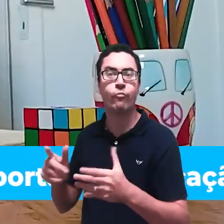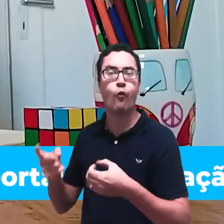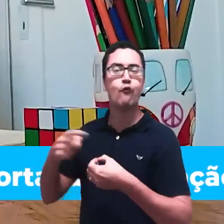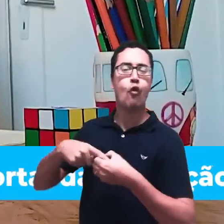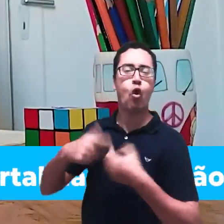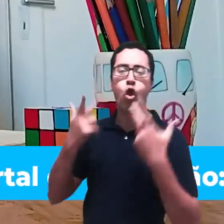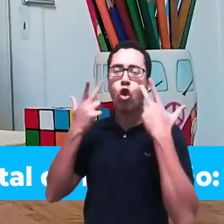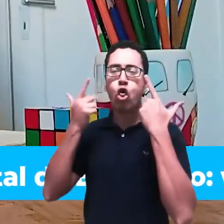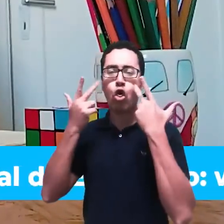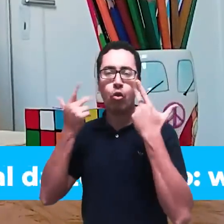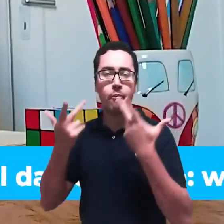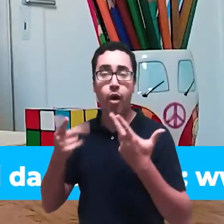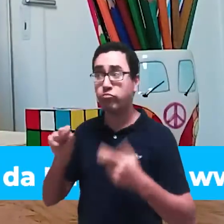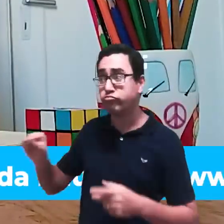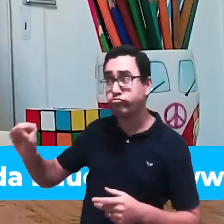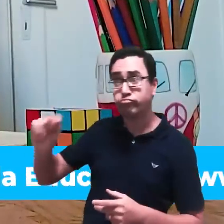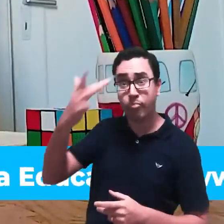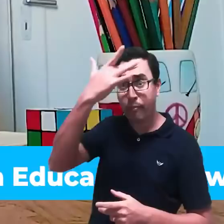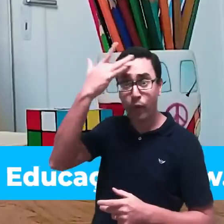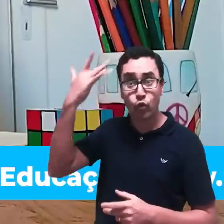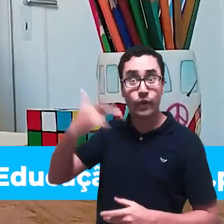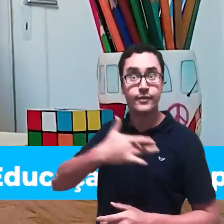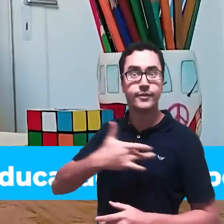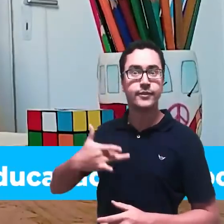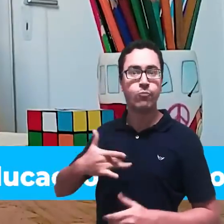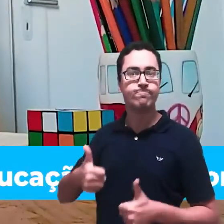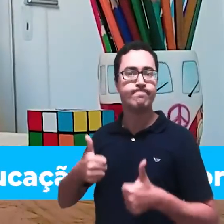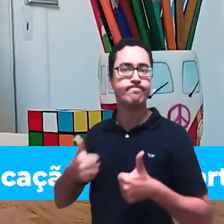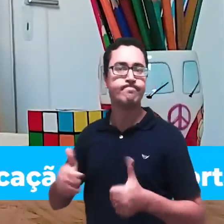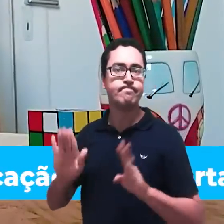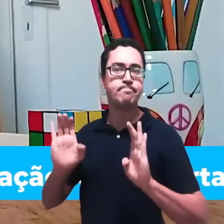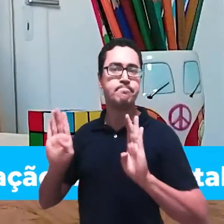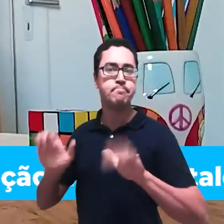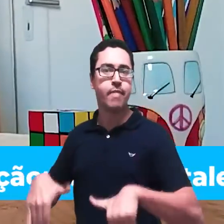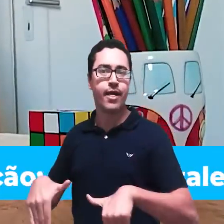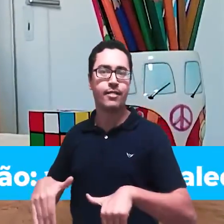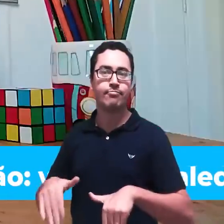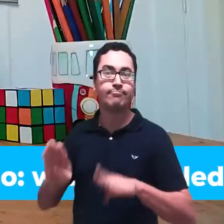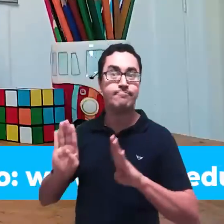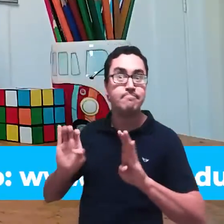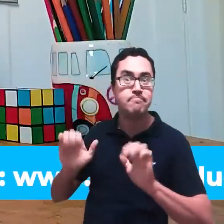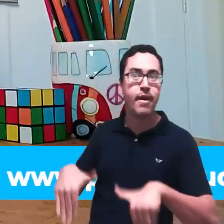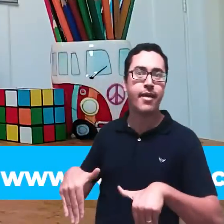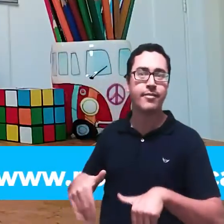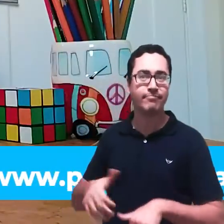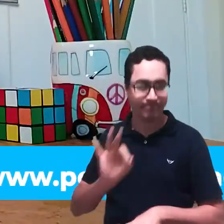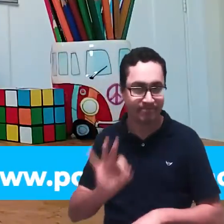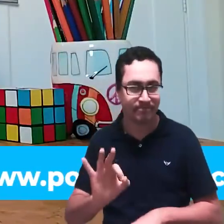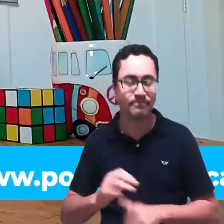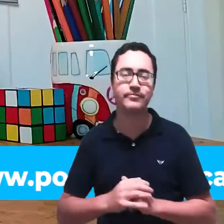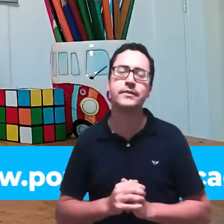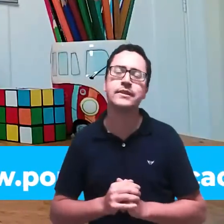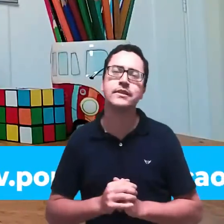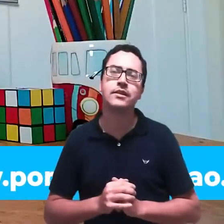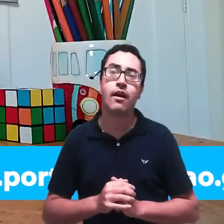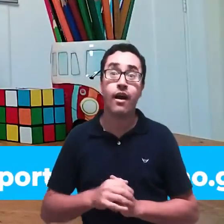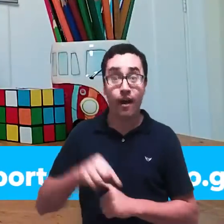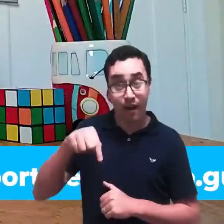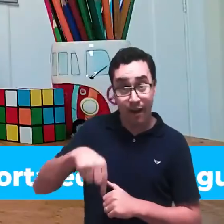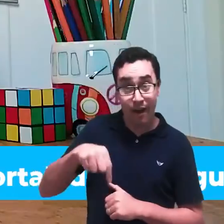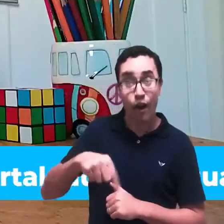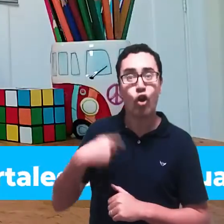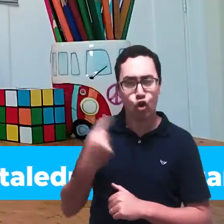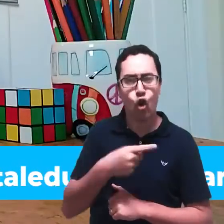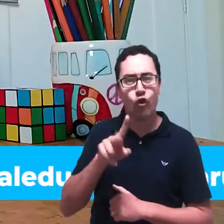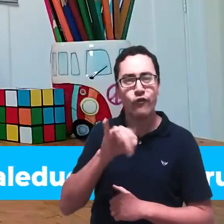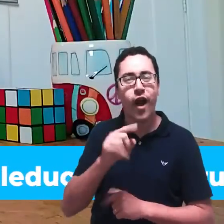pessoas fiquem com saúde, certo? Bom, a gente vai se encontrar algumas vezes